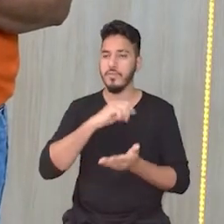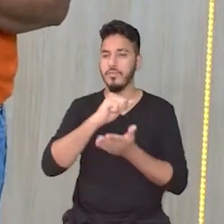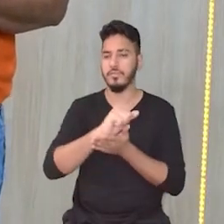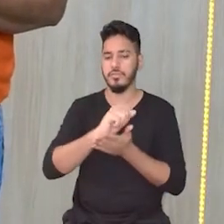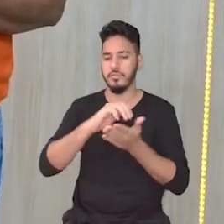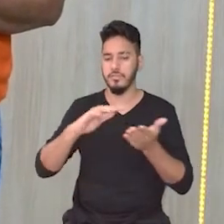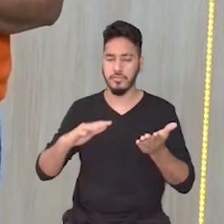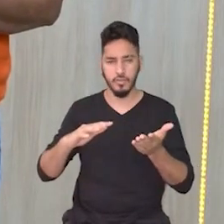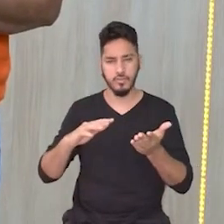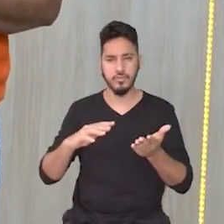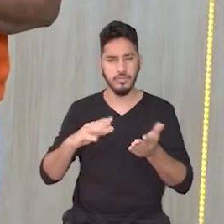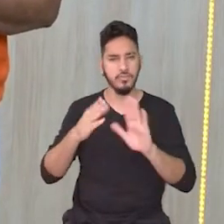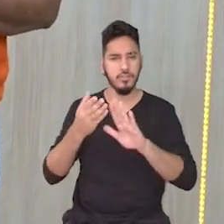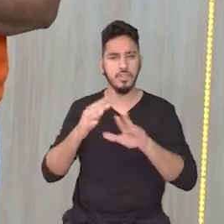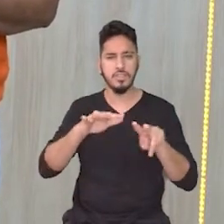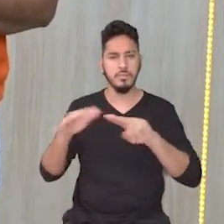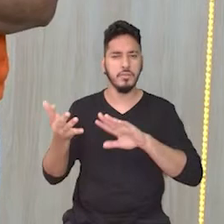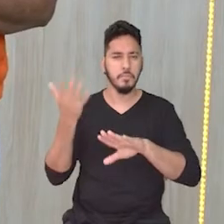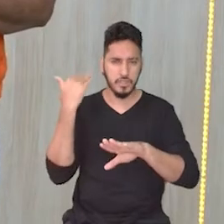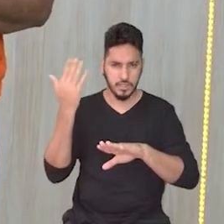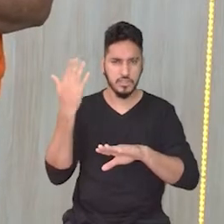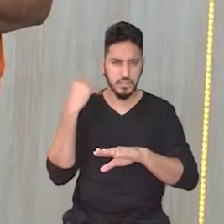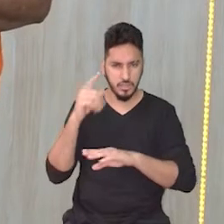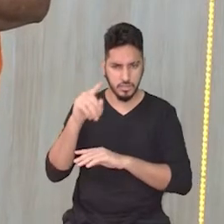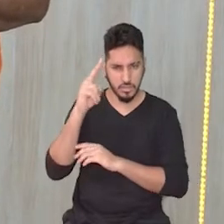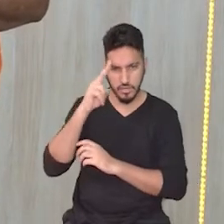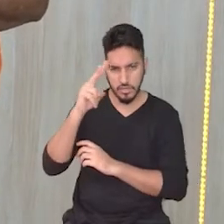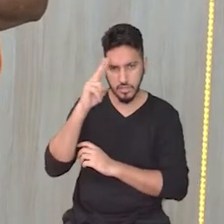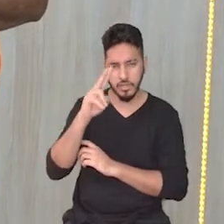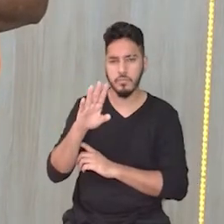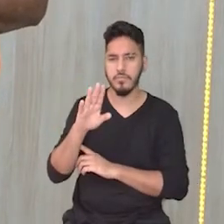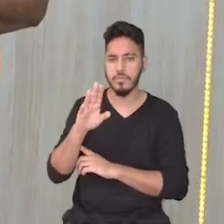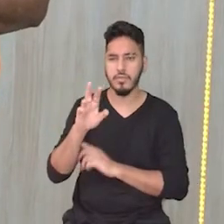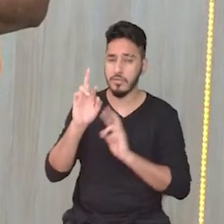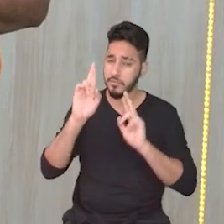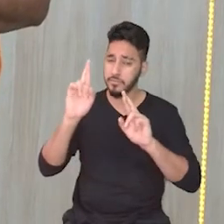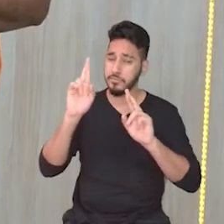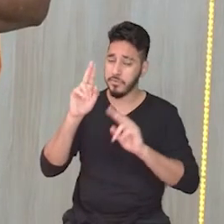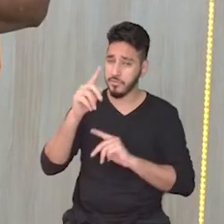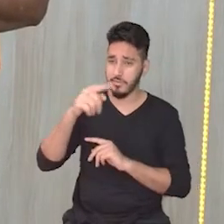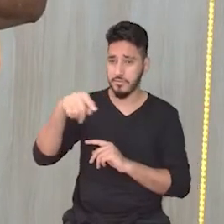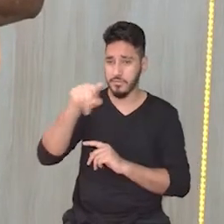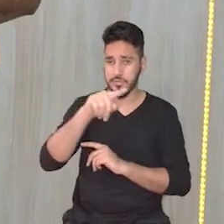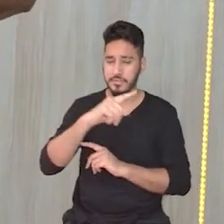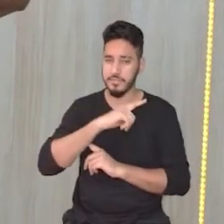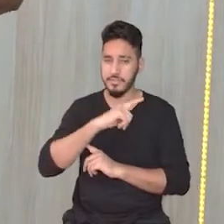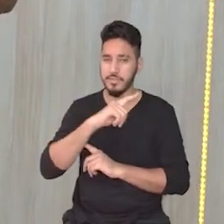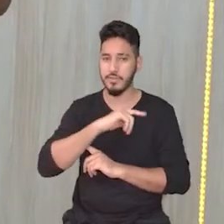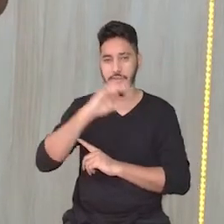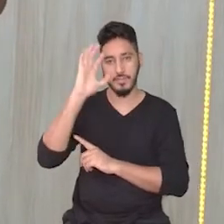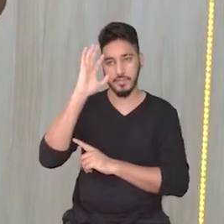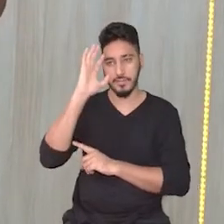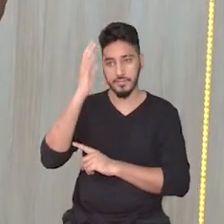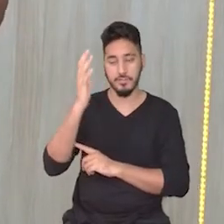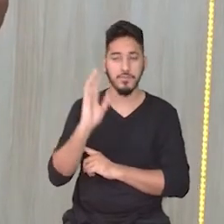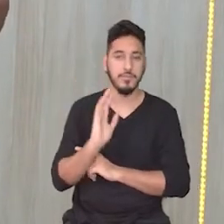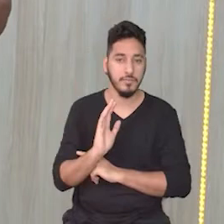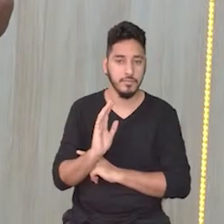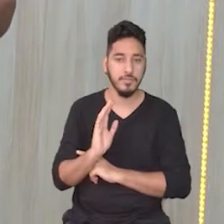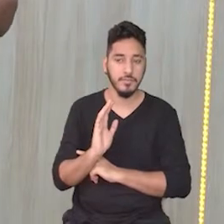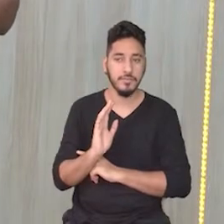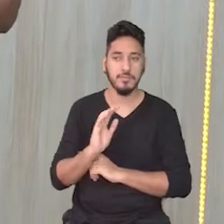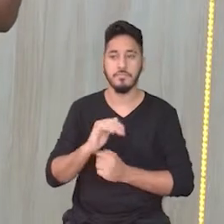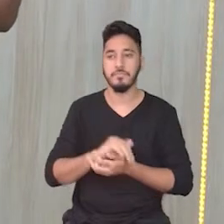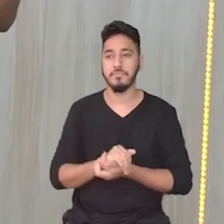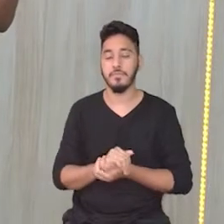atividade que deixei para vocês a semana passada, que eu também espero que vocês tenham resolvido, mas